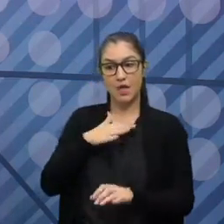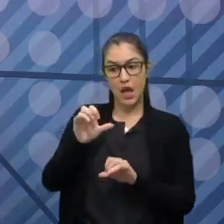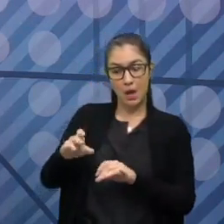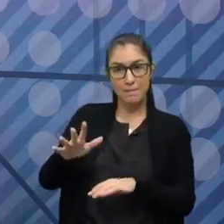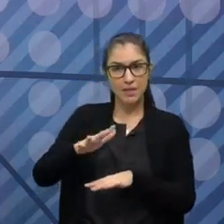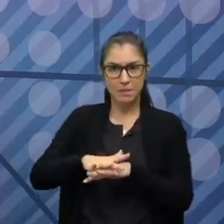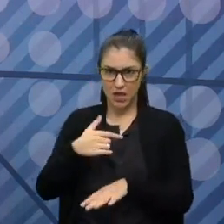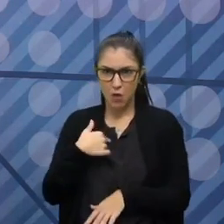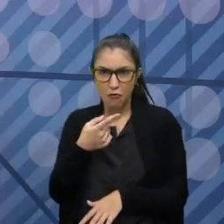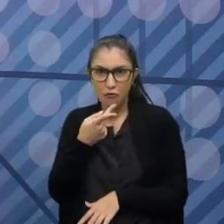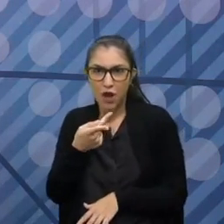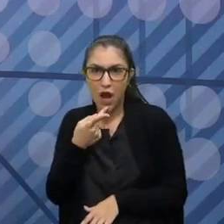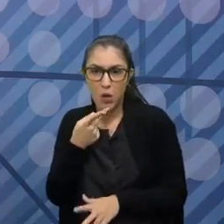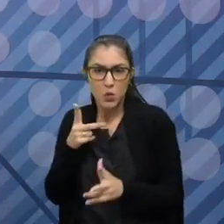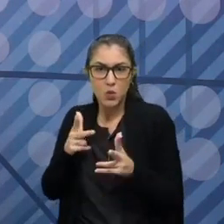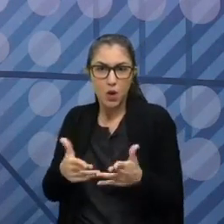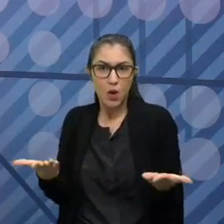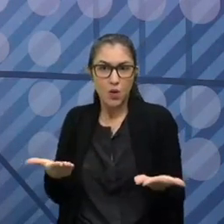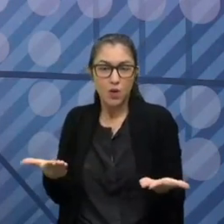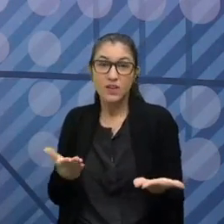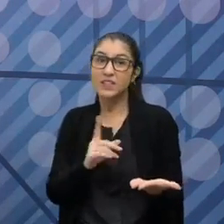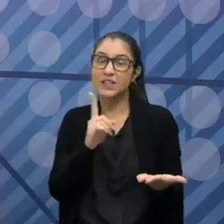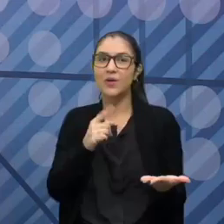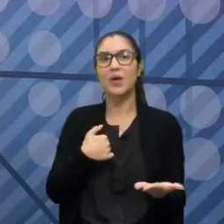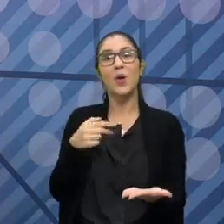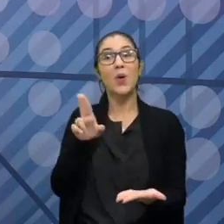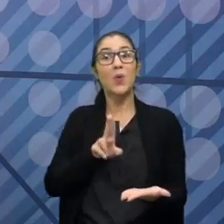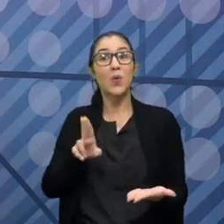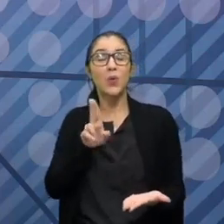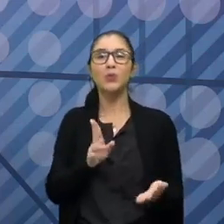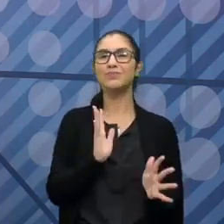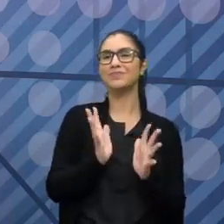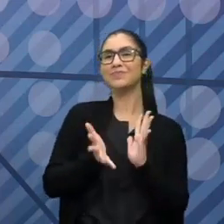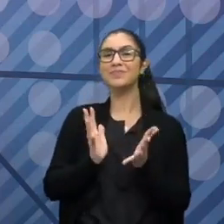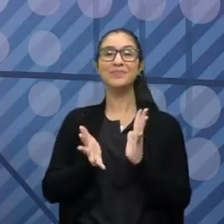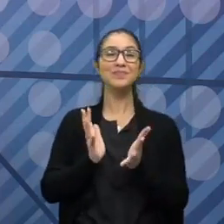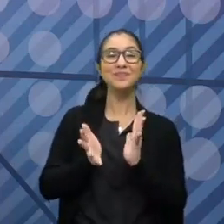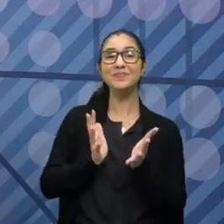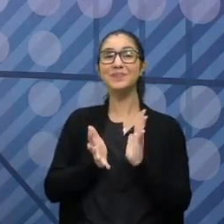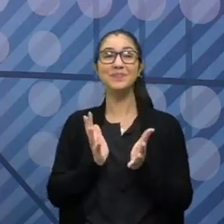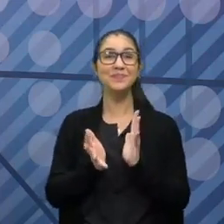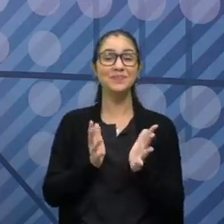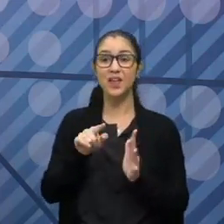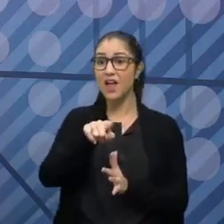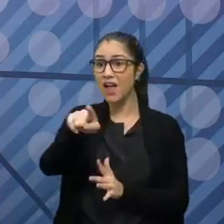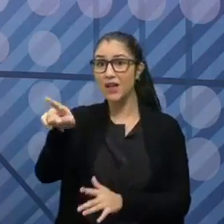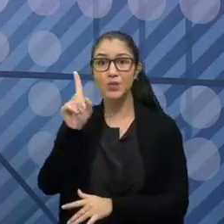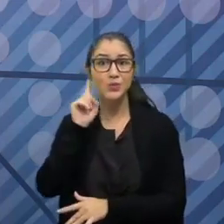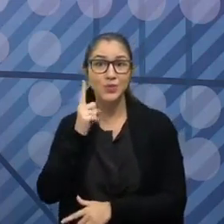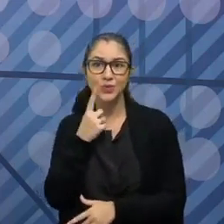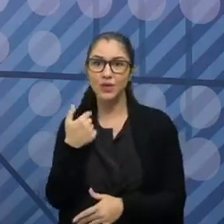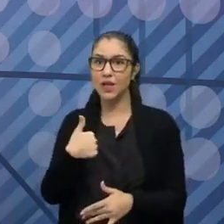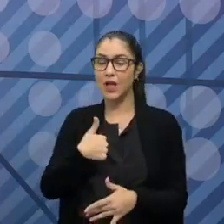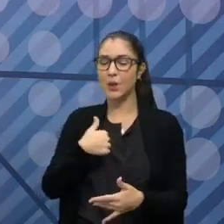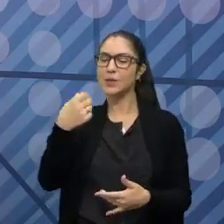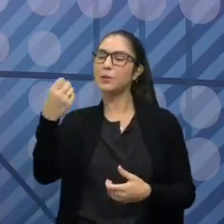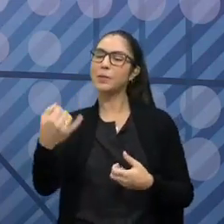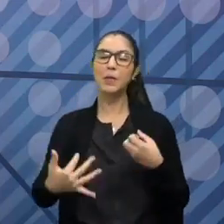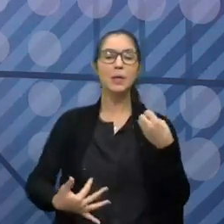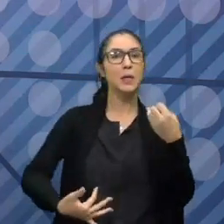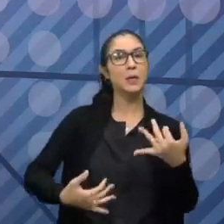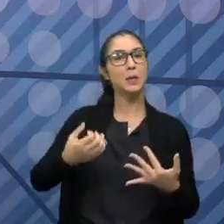não falo, conforme eu estou falando com vocês agora. Eu uso apenas a língua de sinais. Eles são surdos, então eu